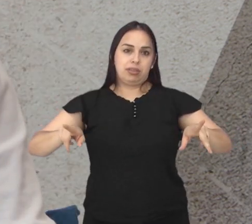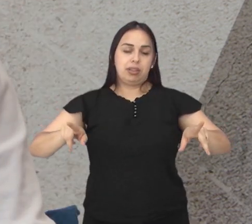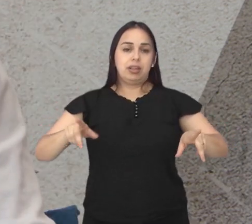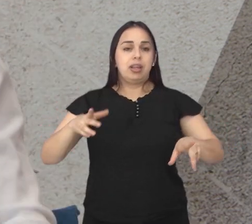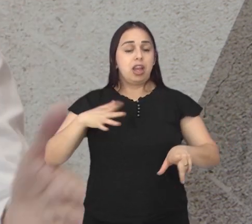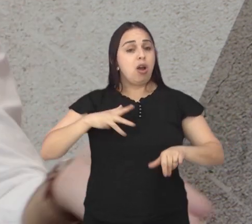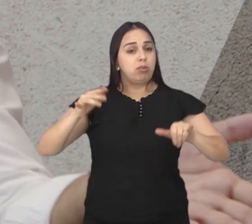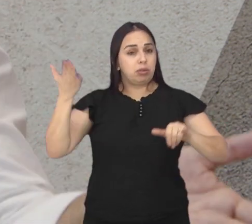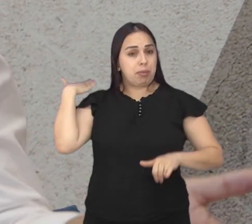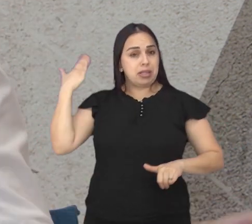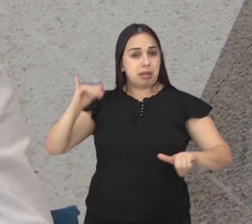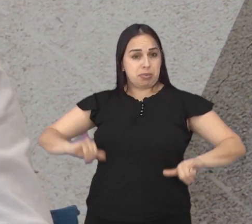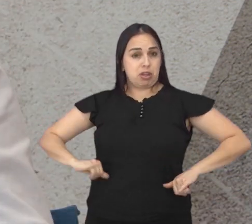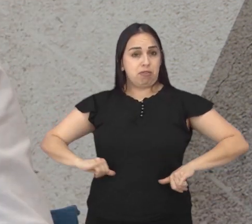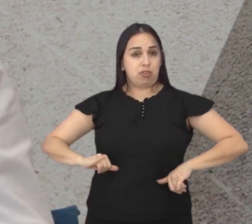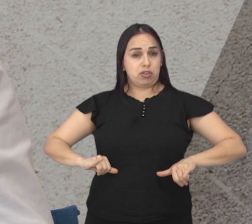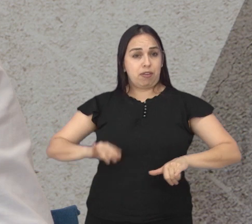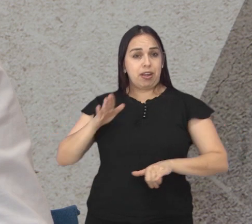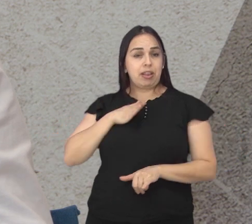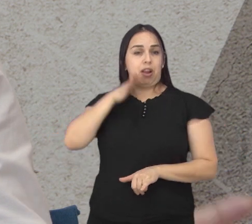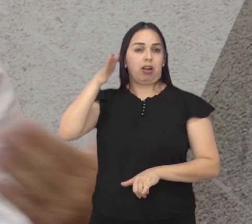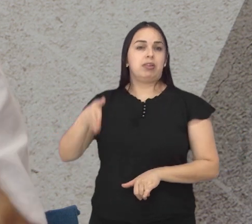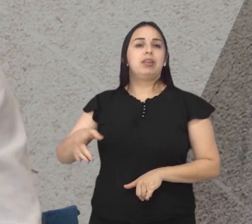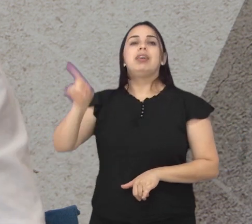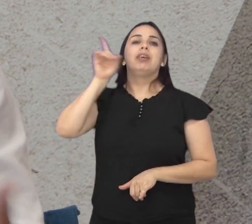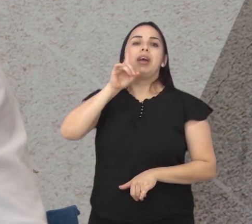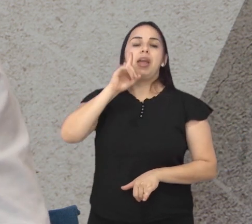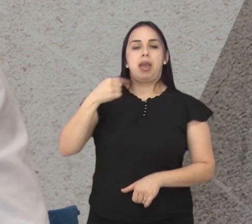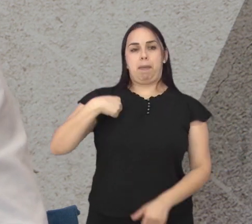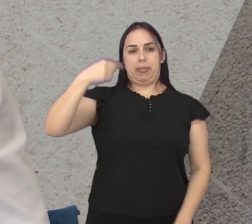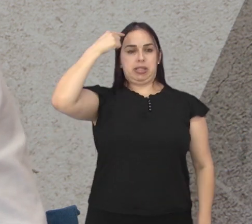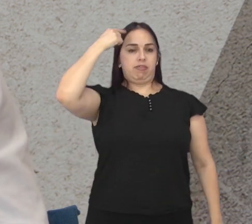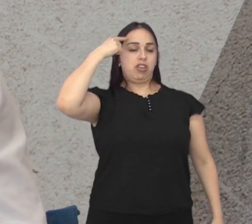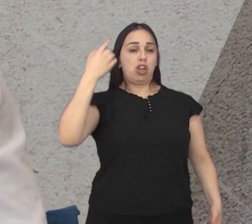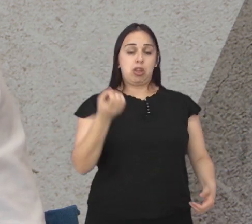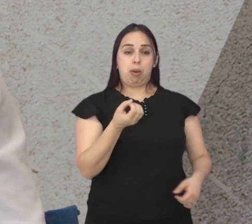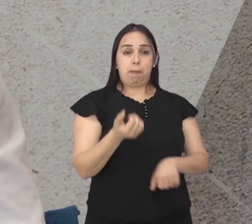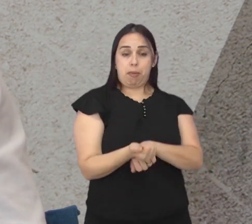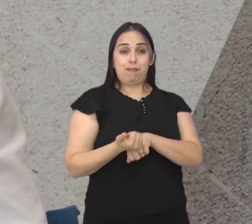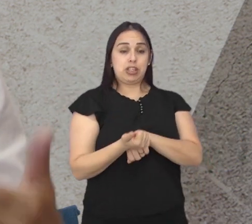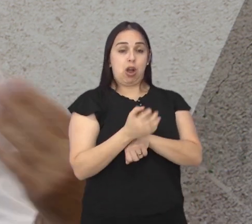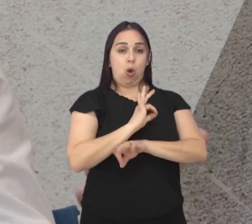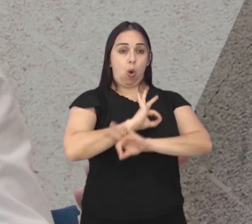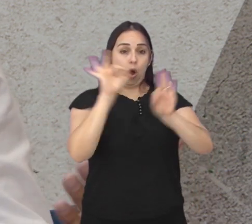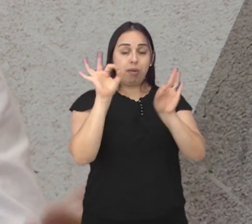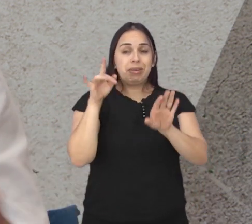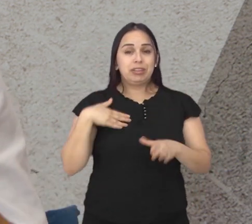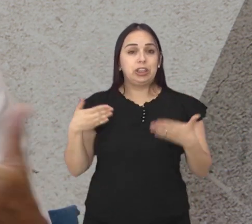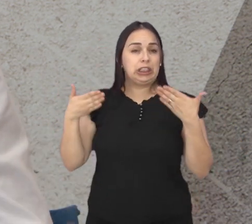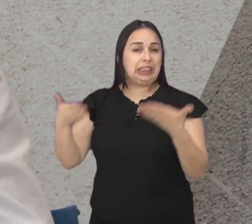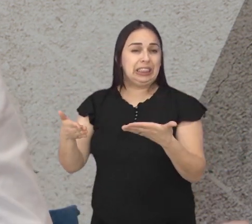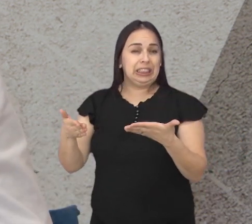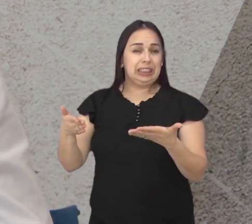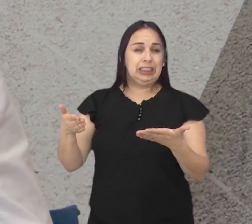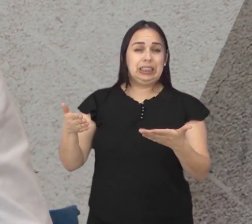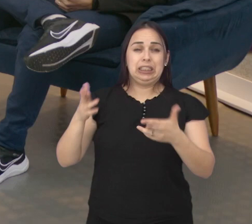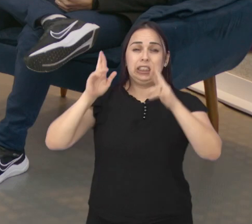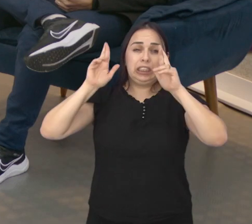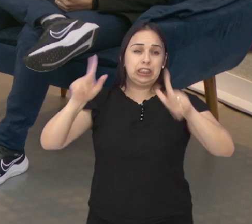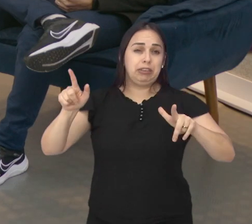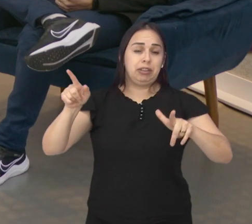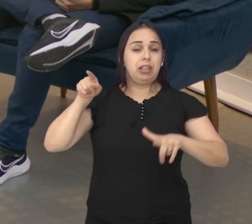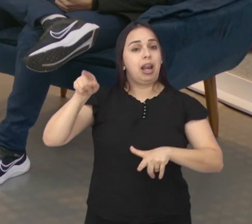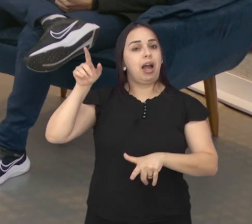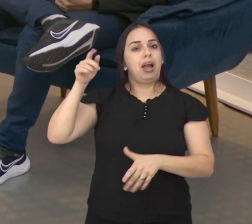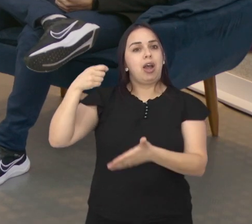as marcas, né? Eu sofri isso quando eu fui para os Estados Unidos. Eu saí daqui achando que eu era um ótimo mecânico. Quando eu cheguei lá, eu vi que não era esse mecânico todo,